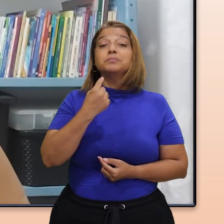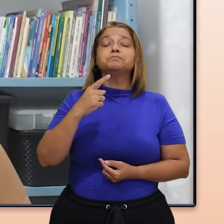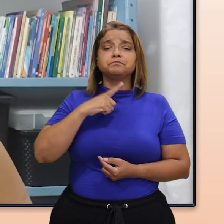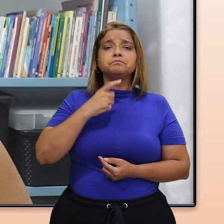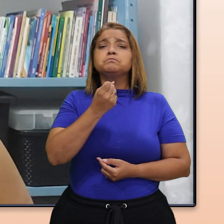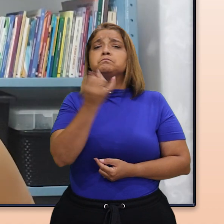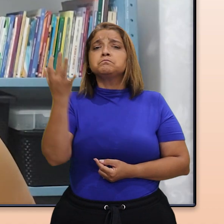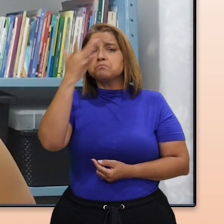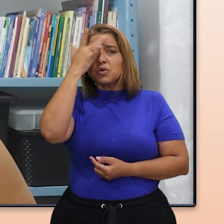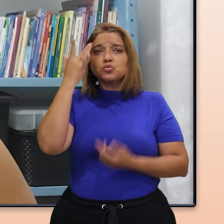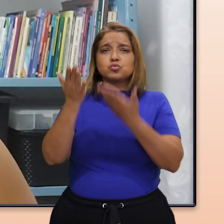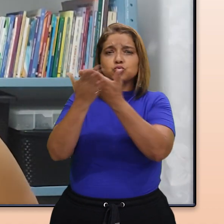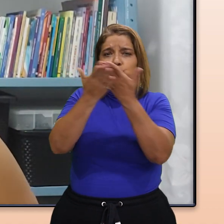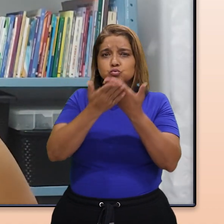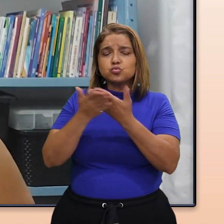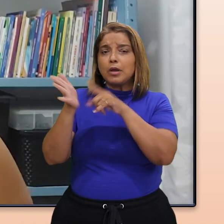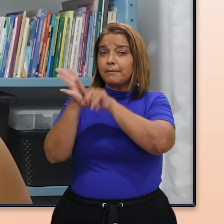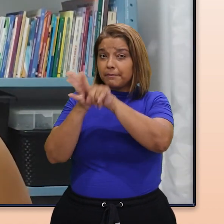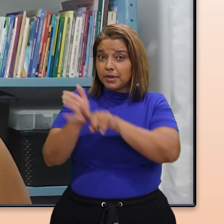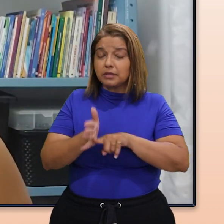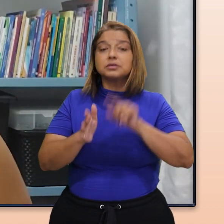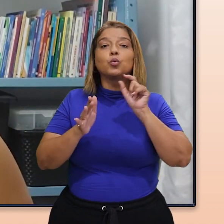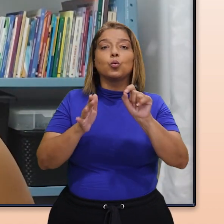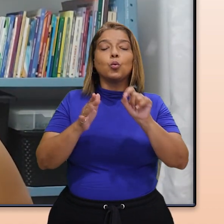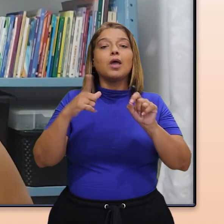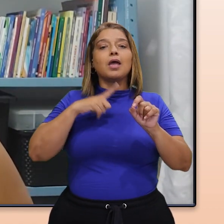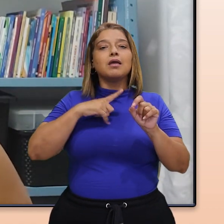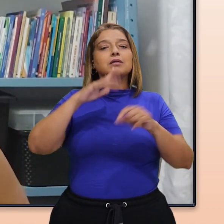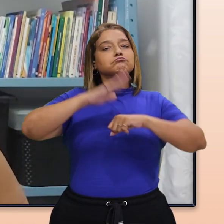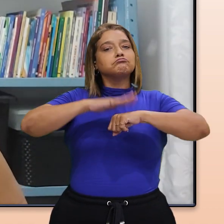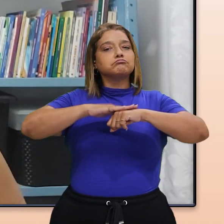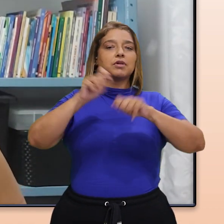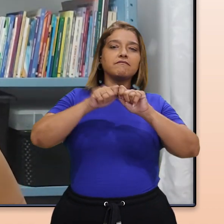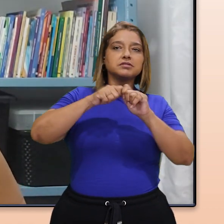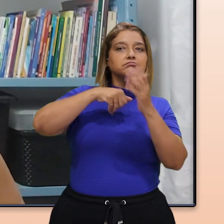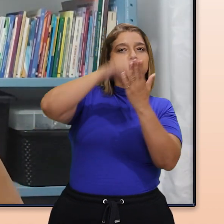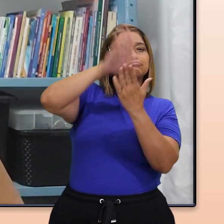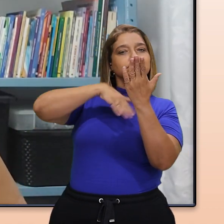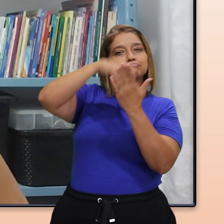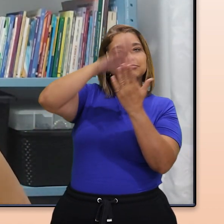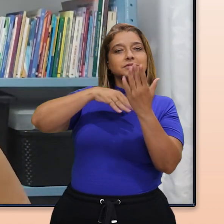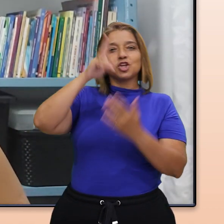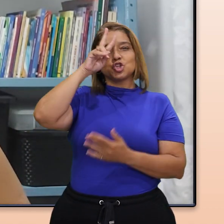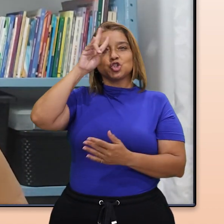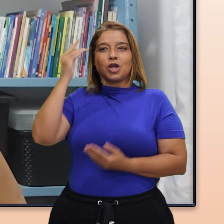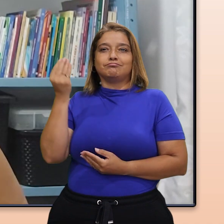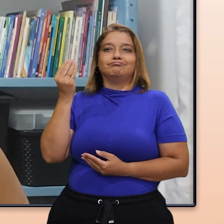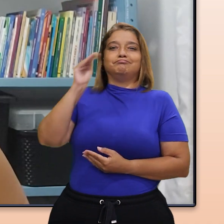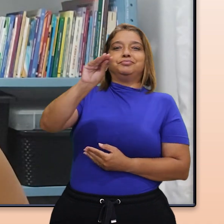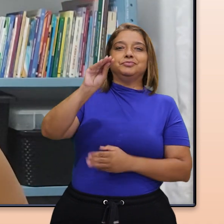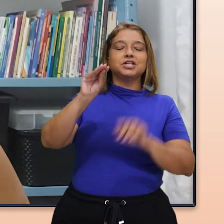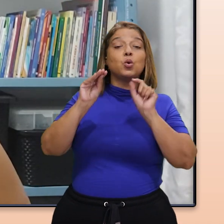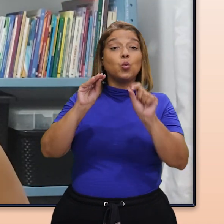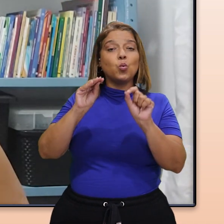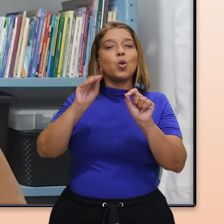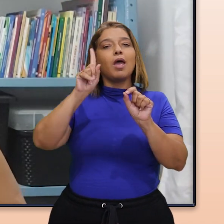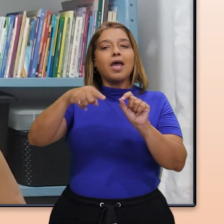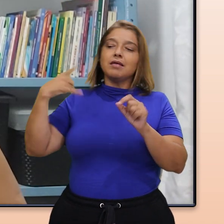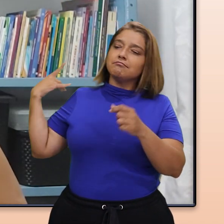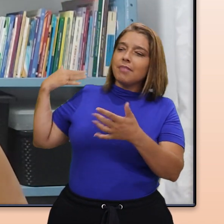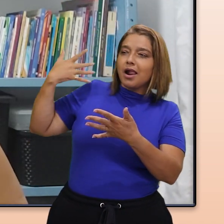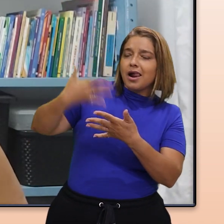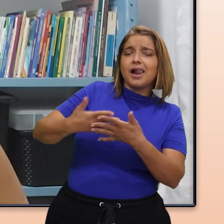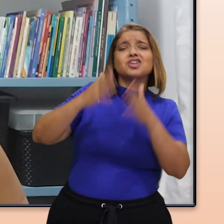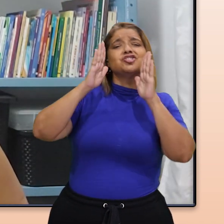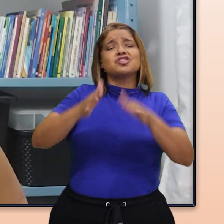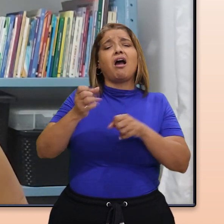Alguns estudos apontam que essa maneira de se retratar e de se colocar na história vem desde a época